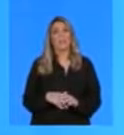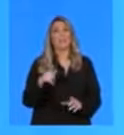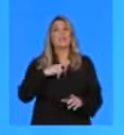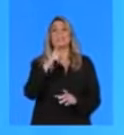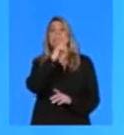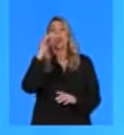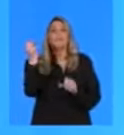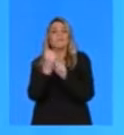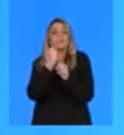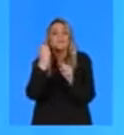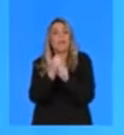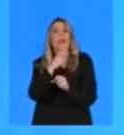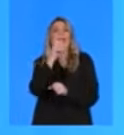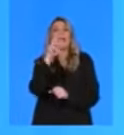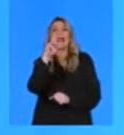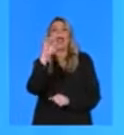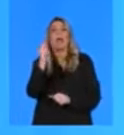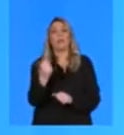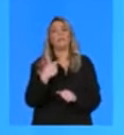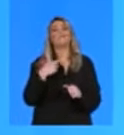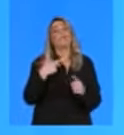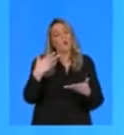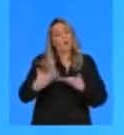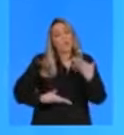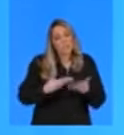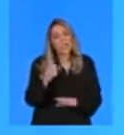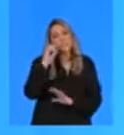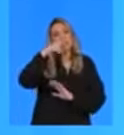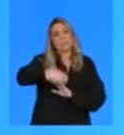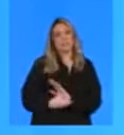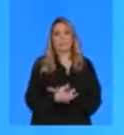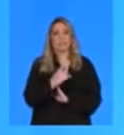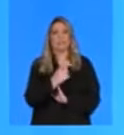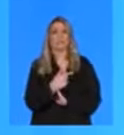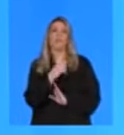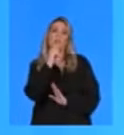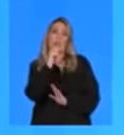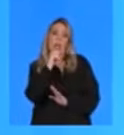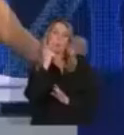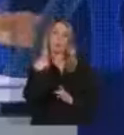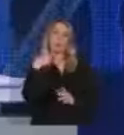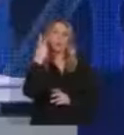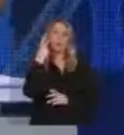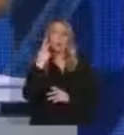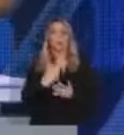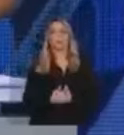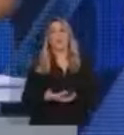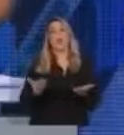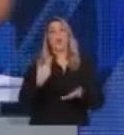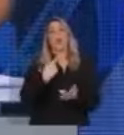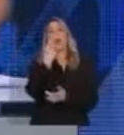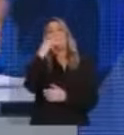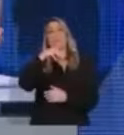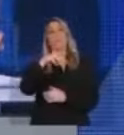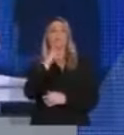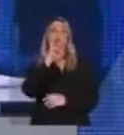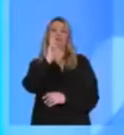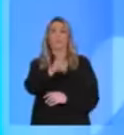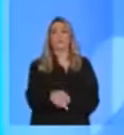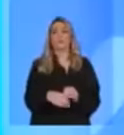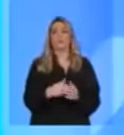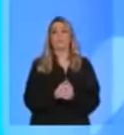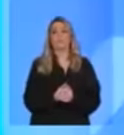obras registradas no Creia vou cuidar do saneamento com prioridade Pedro Paulo Pedro Paulo tem um minuto para réplica